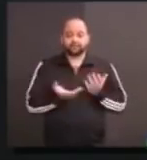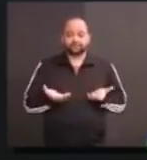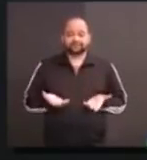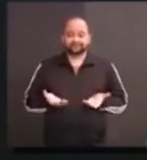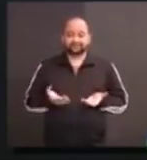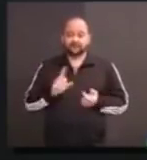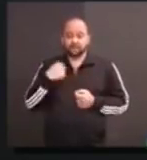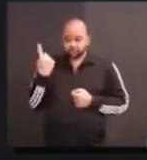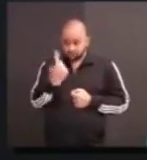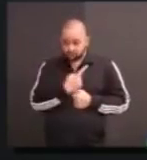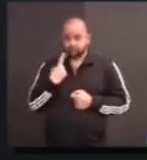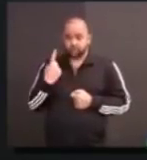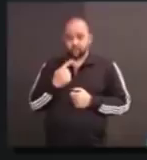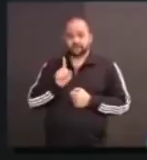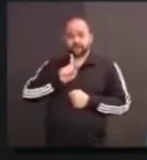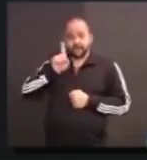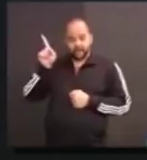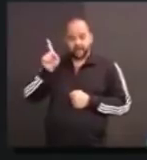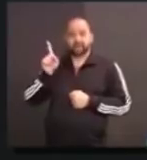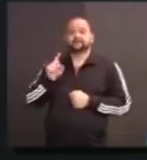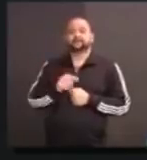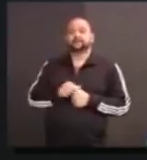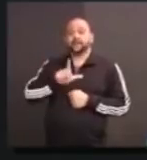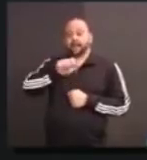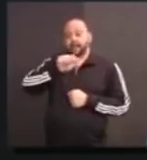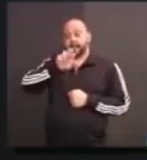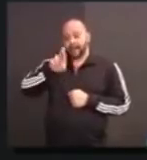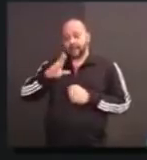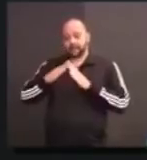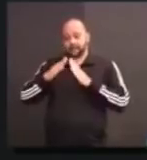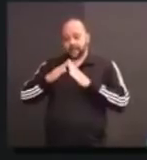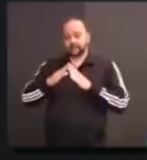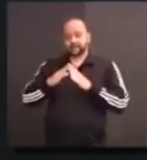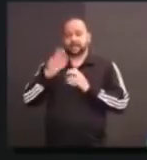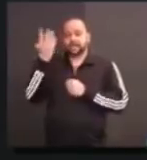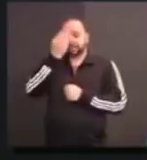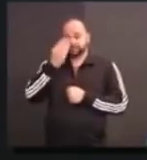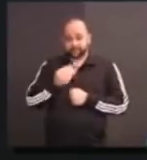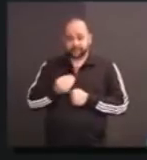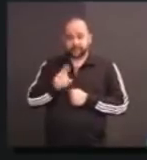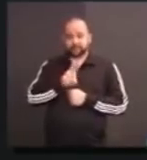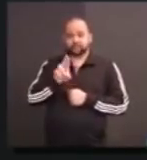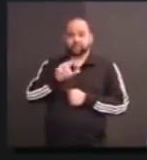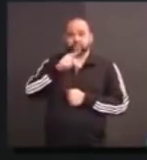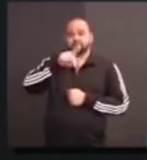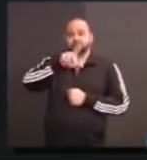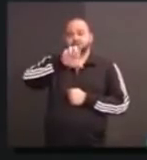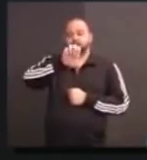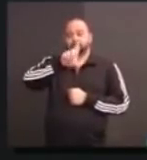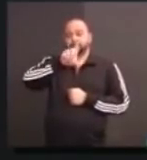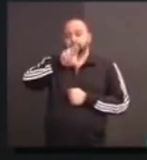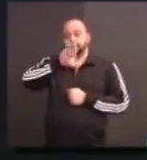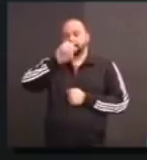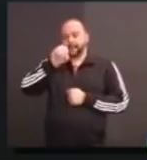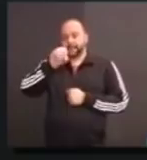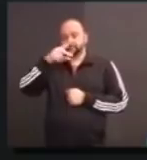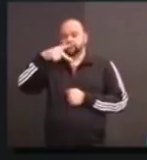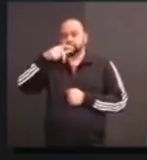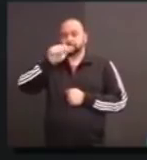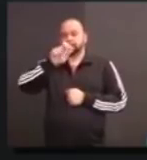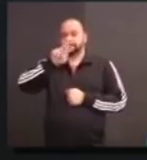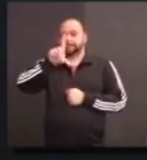Nós mesmo, lá no Lar Espírita Pedro e Paulo, recebemos uma doação em dinheiro